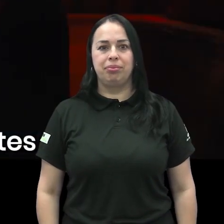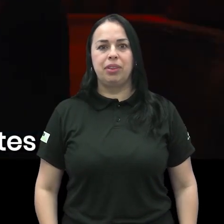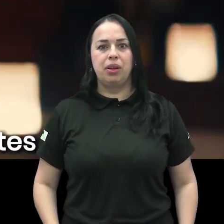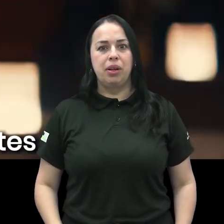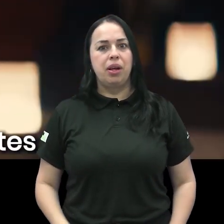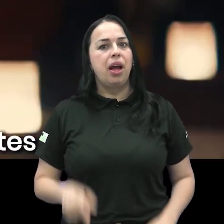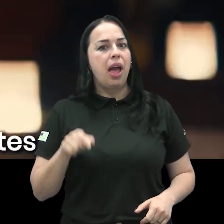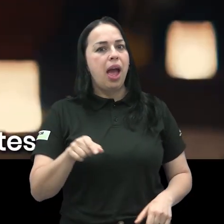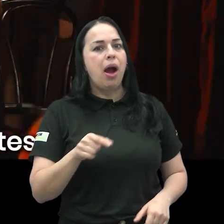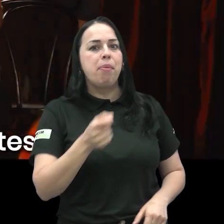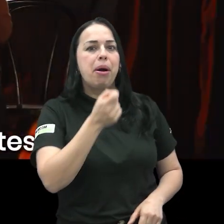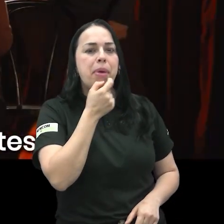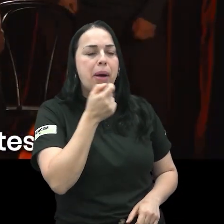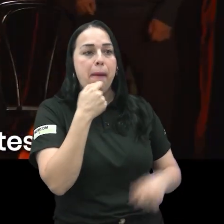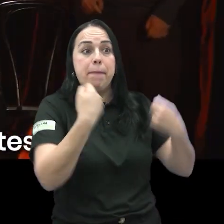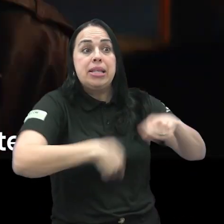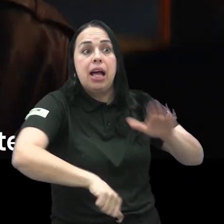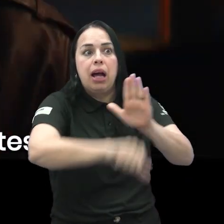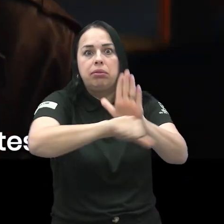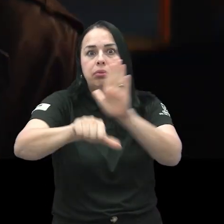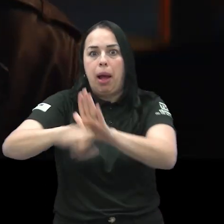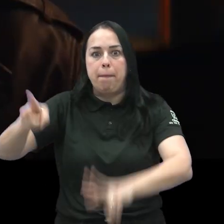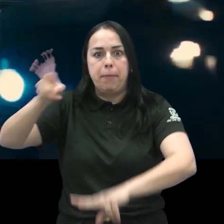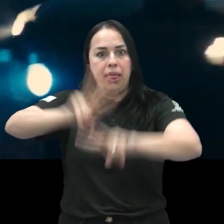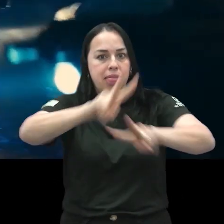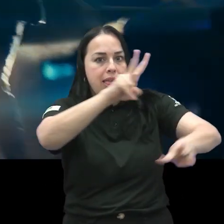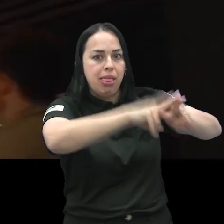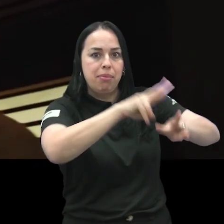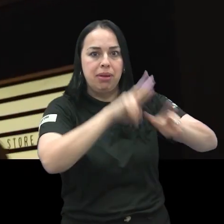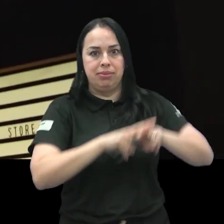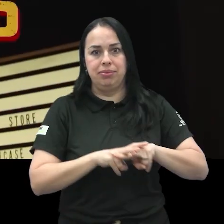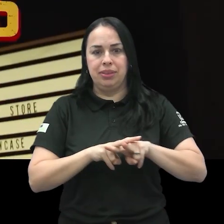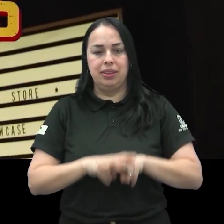It's a program using improv comics to take down criminals.